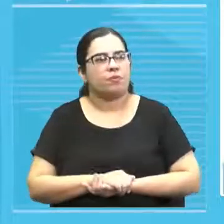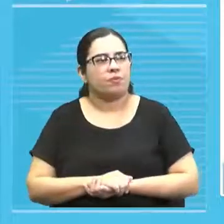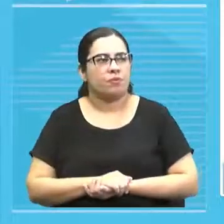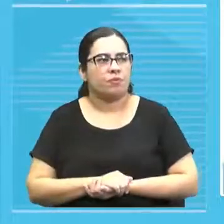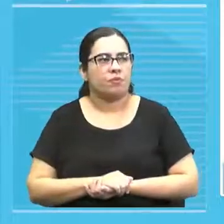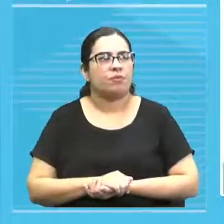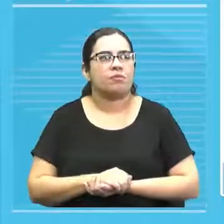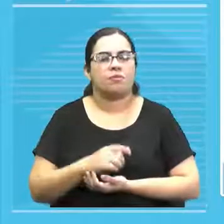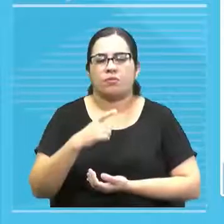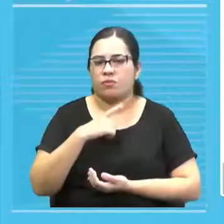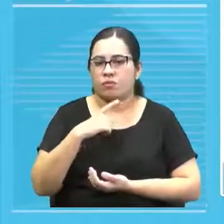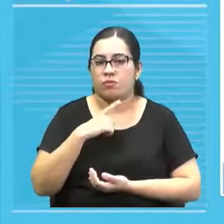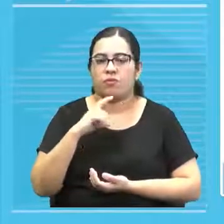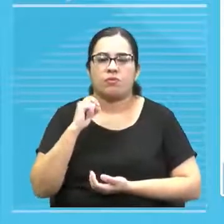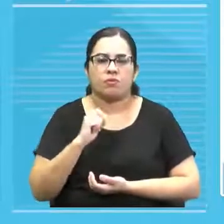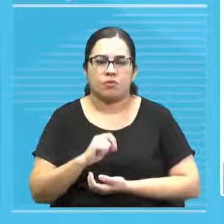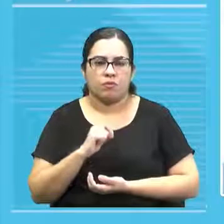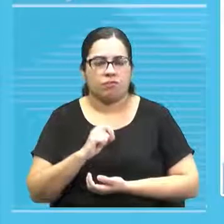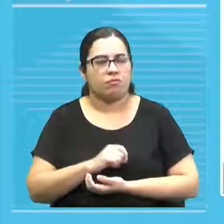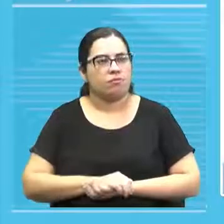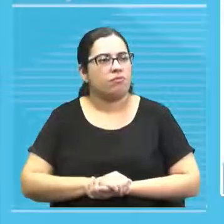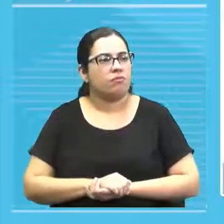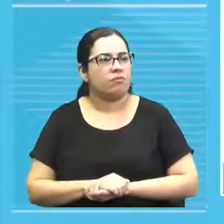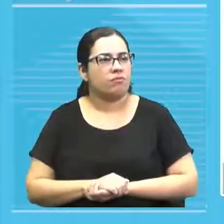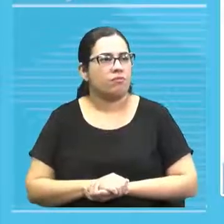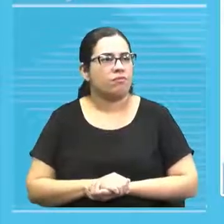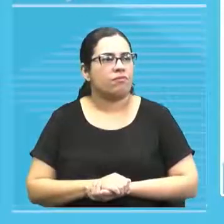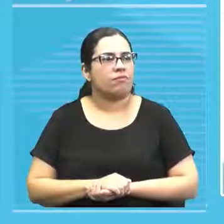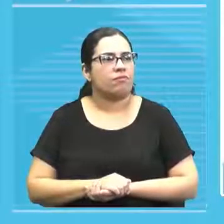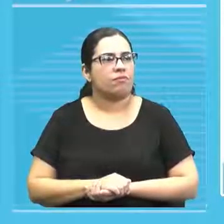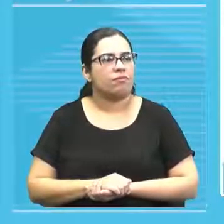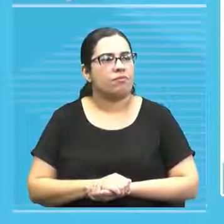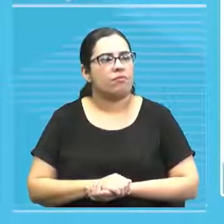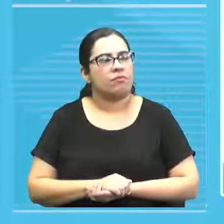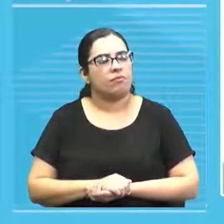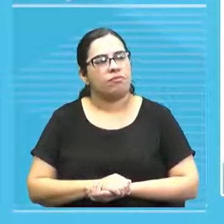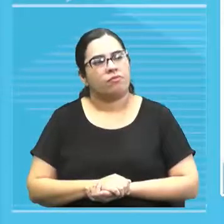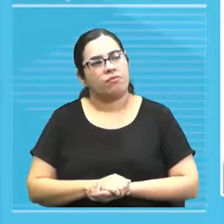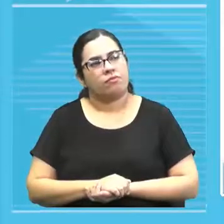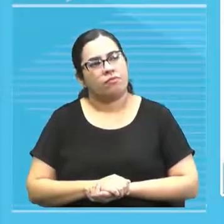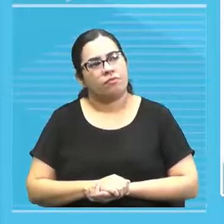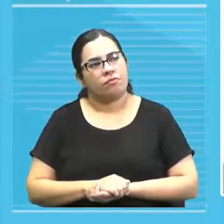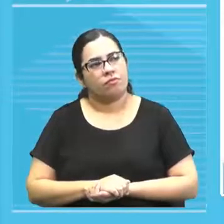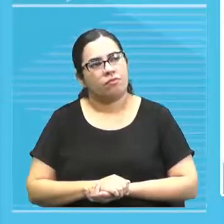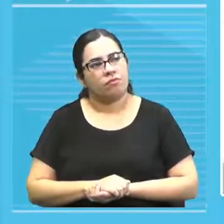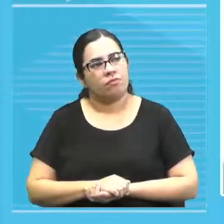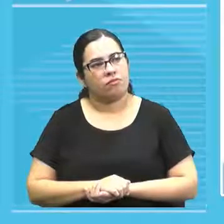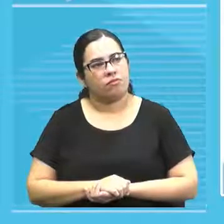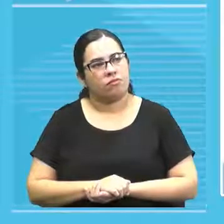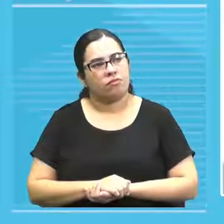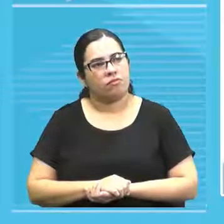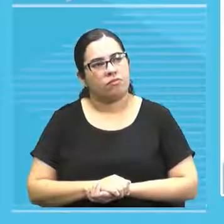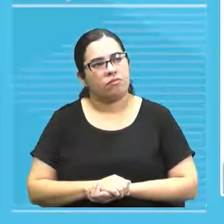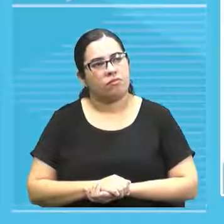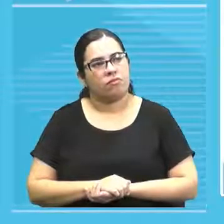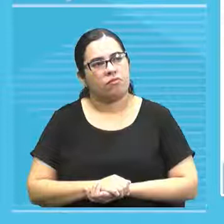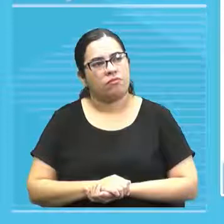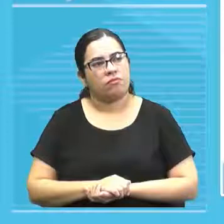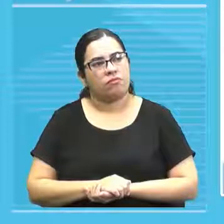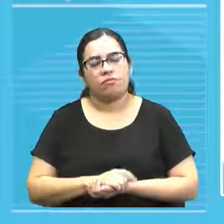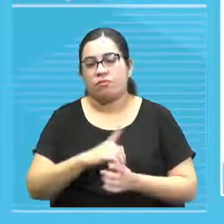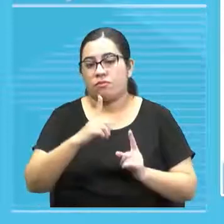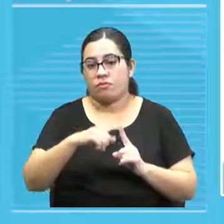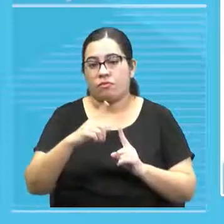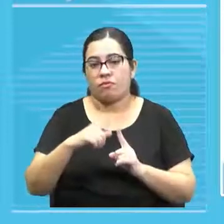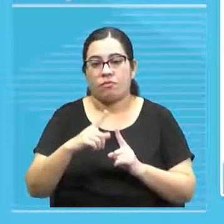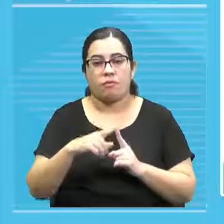nós temos Aqui Deixou a pagar aqui ficou feio nesse negócio botar a minha canetinha vermelha o fast